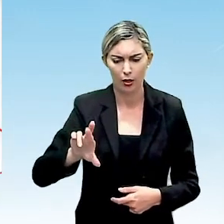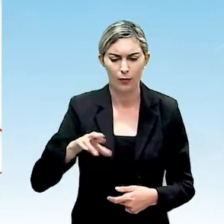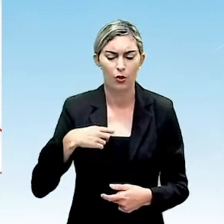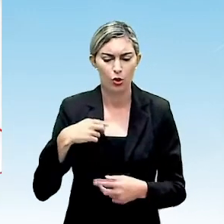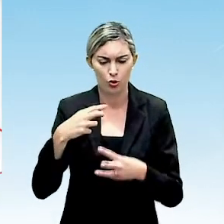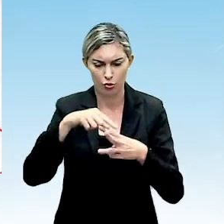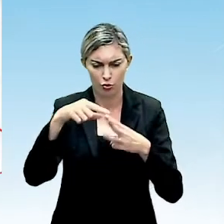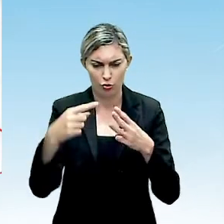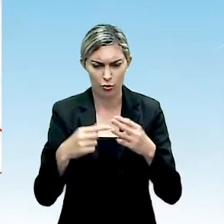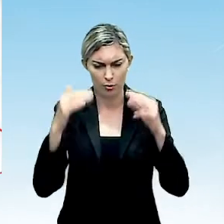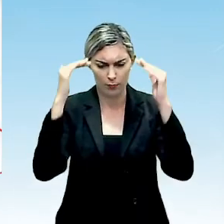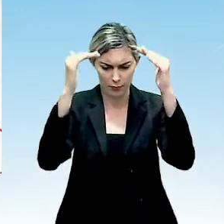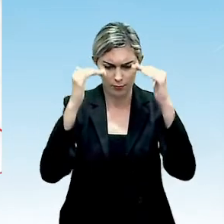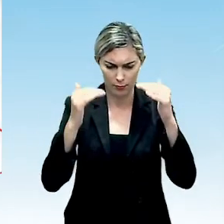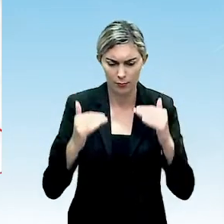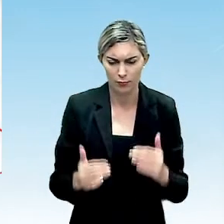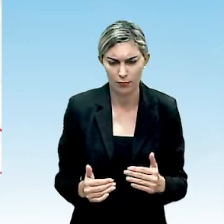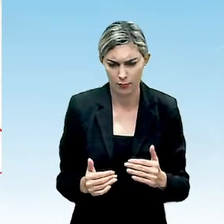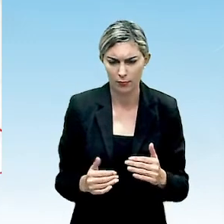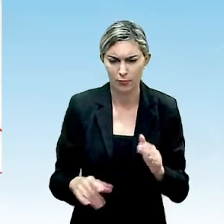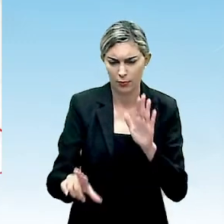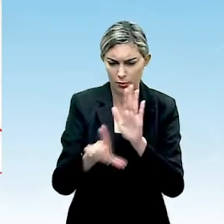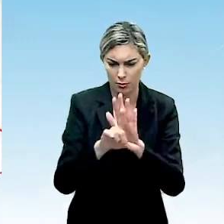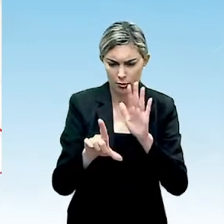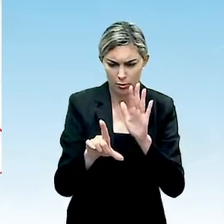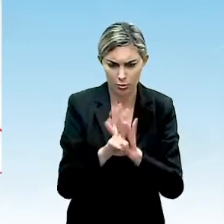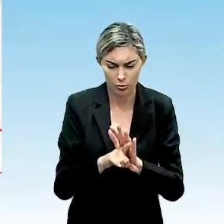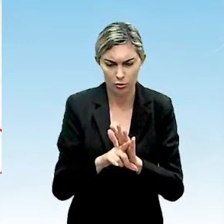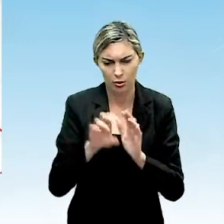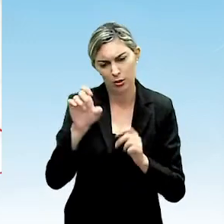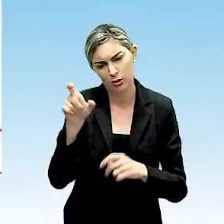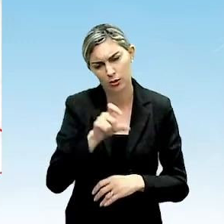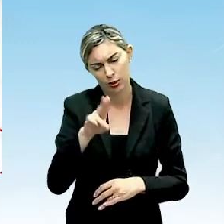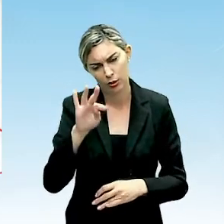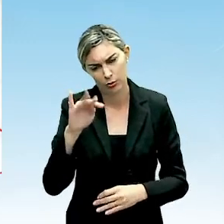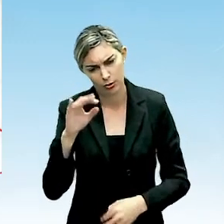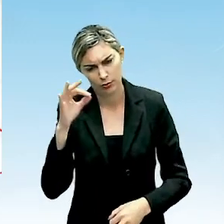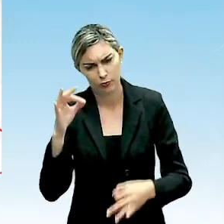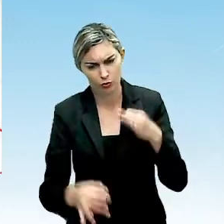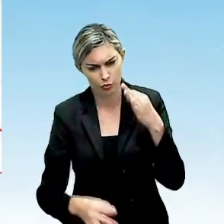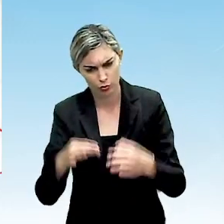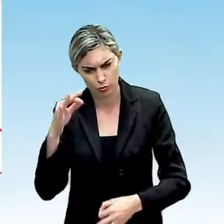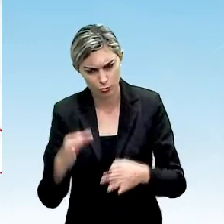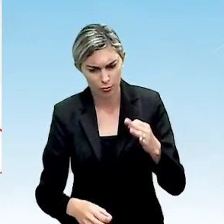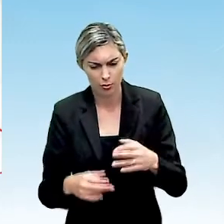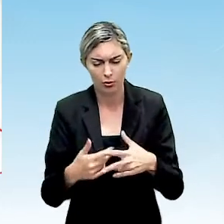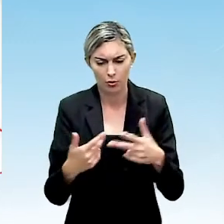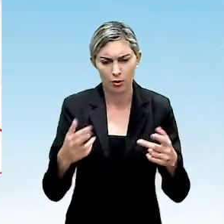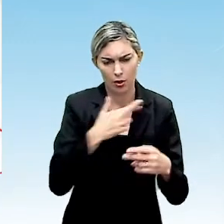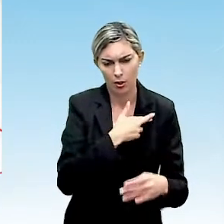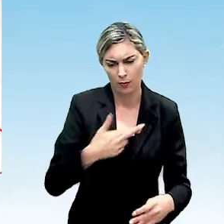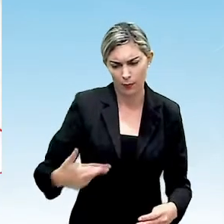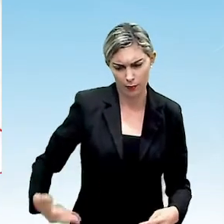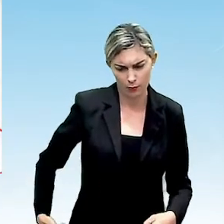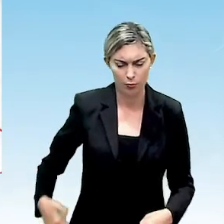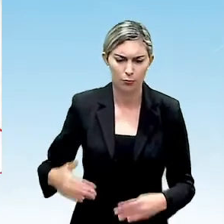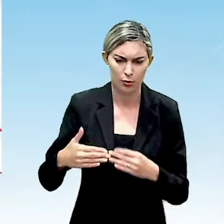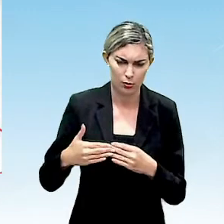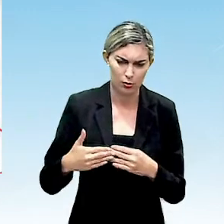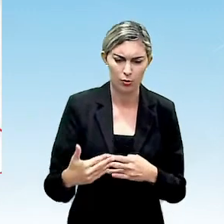três poderes, divididos aqui entre legislativo, executivo e judiciário, né? Então, essa república tem